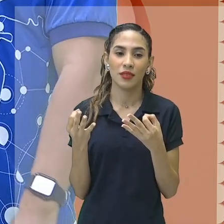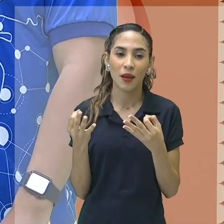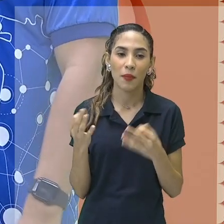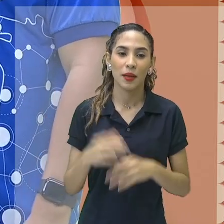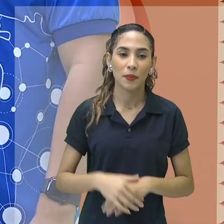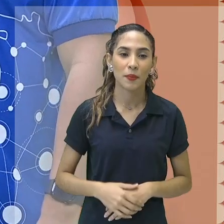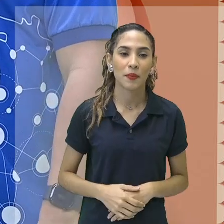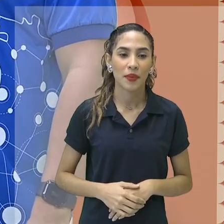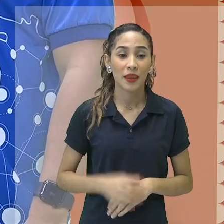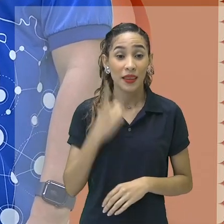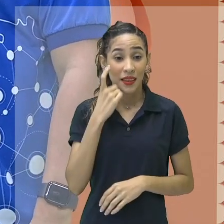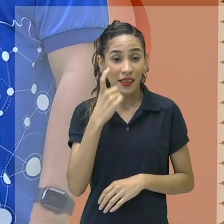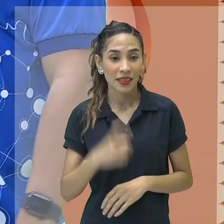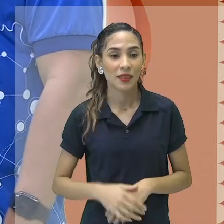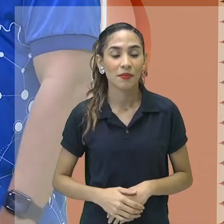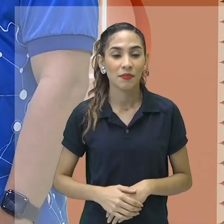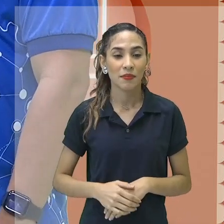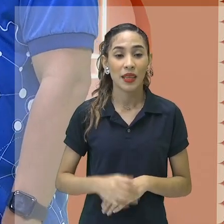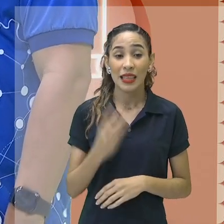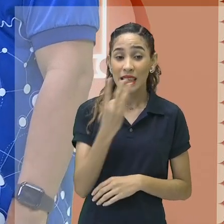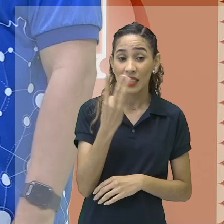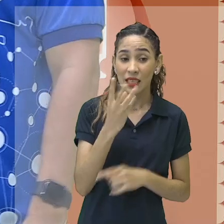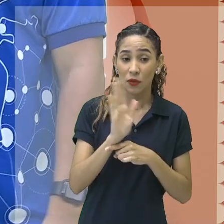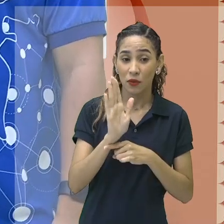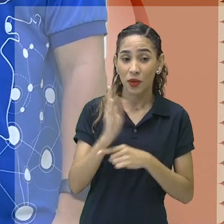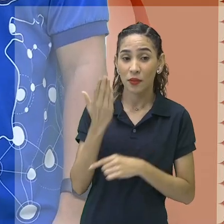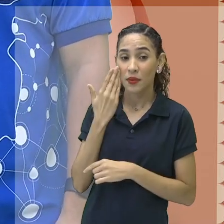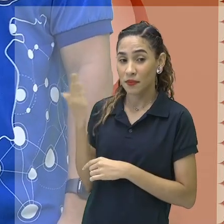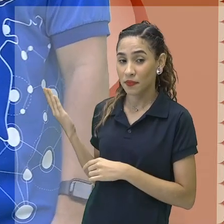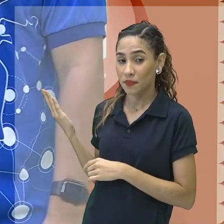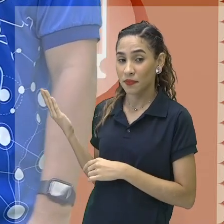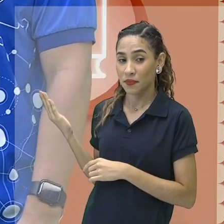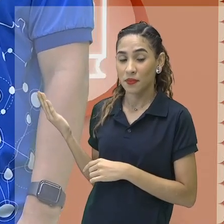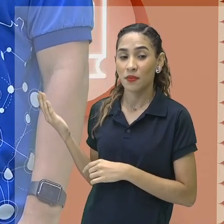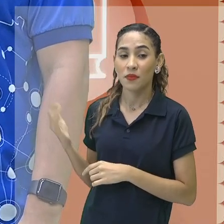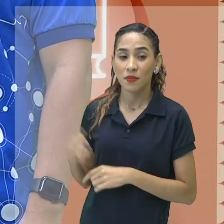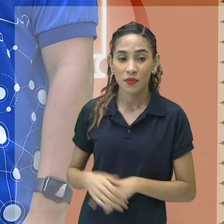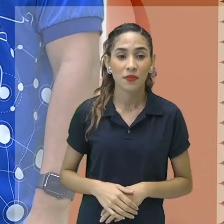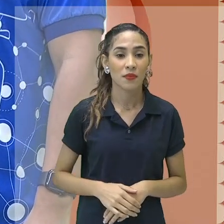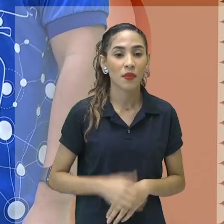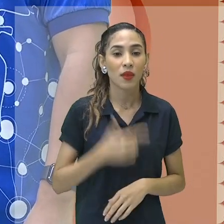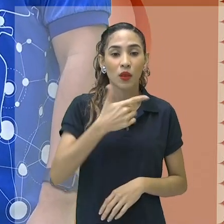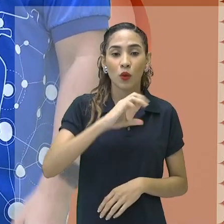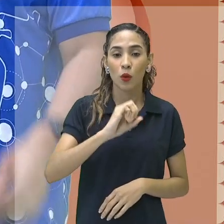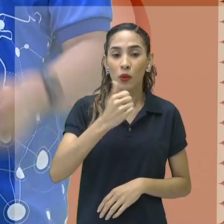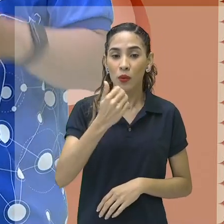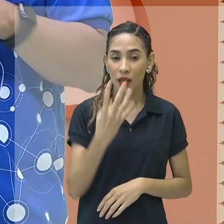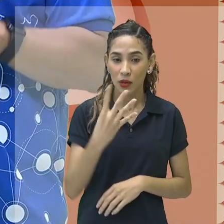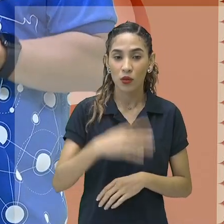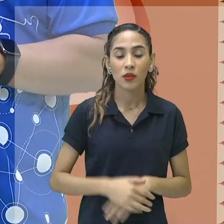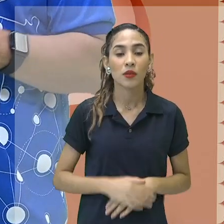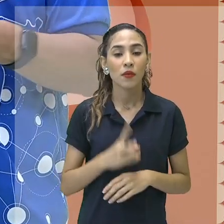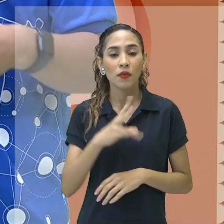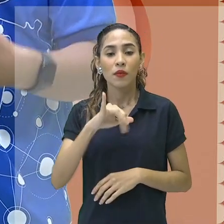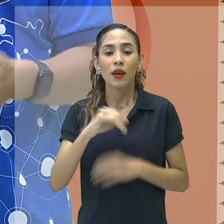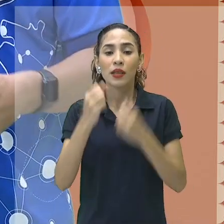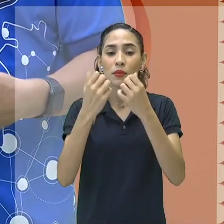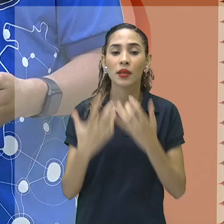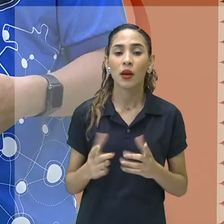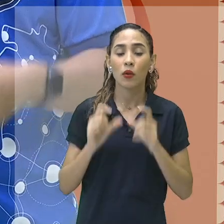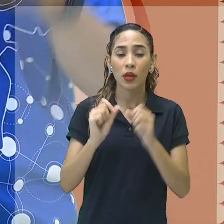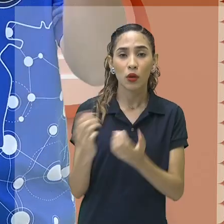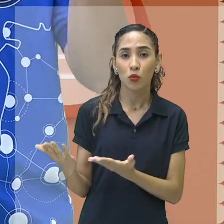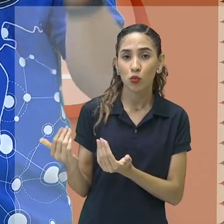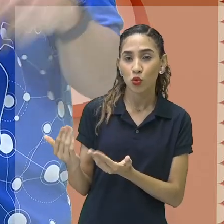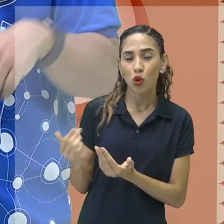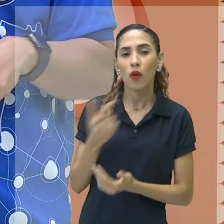muito interessante. Tem um filme brasileiro também, bem legal, chamado Casa Grande, é um filme de 2014, que trata a história de um adolescente de classe